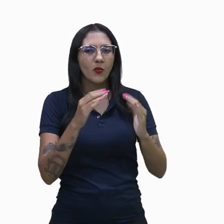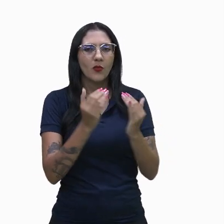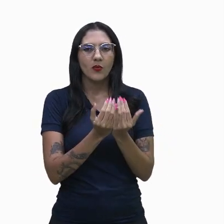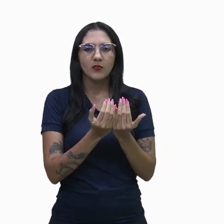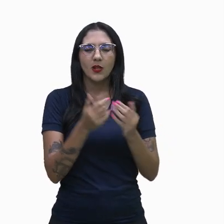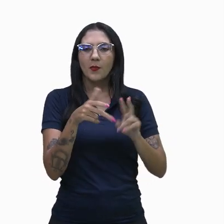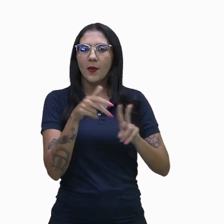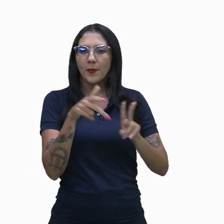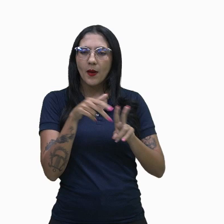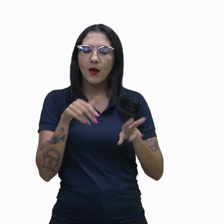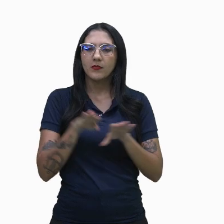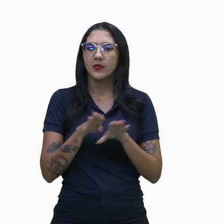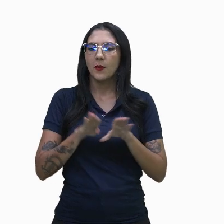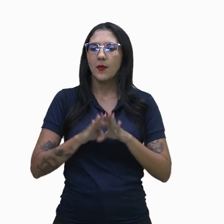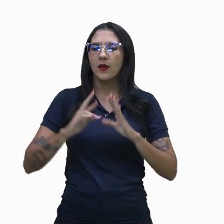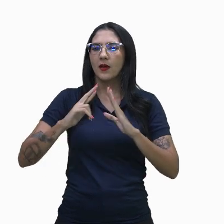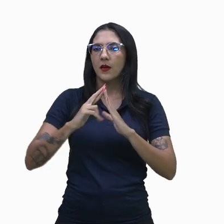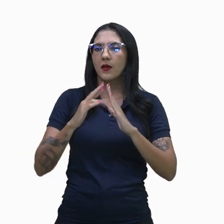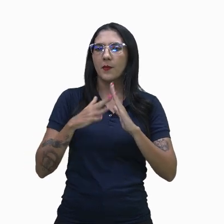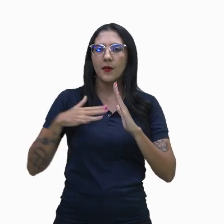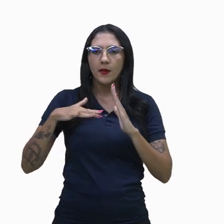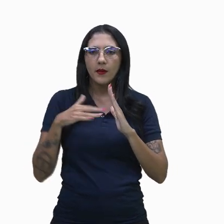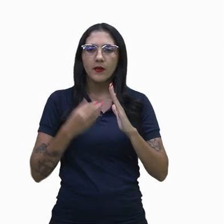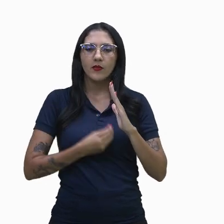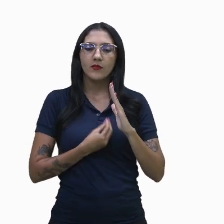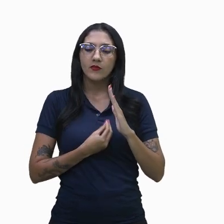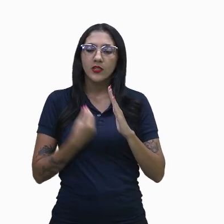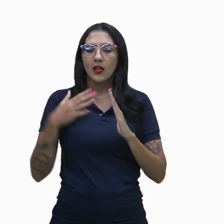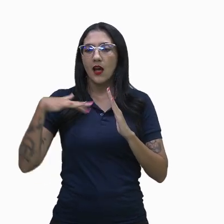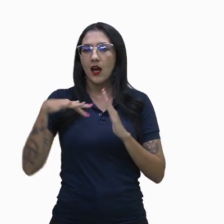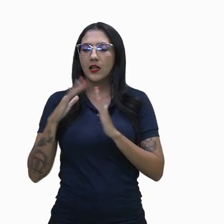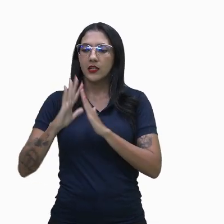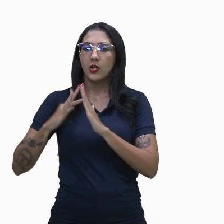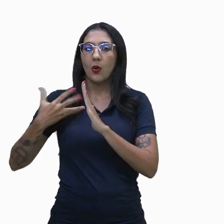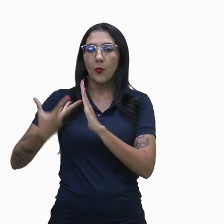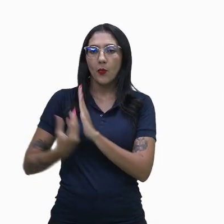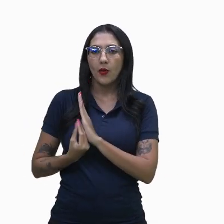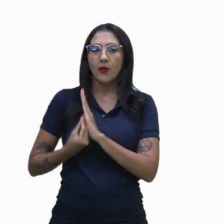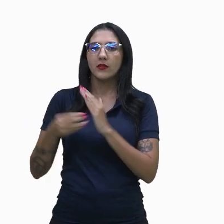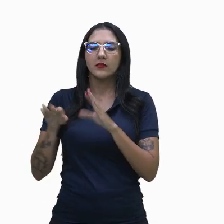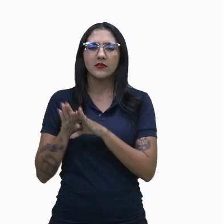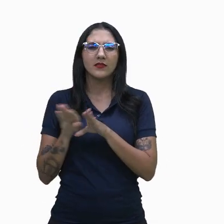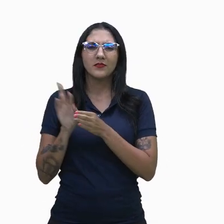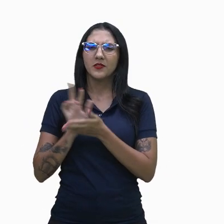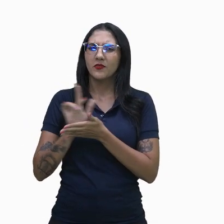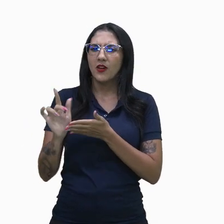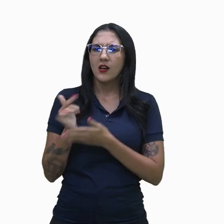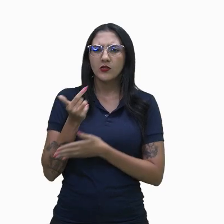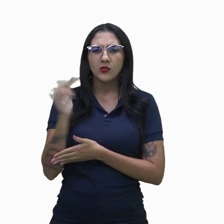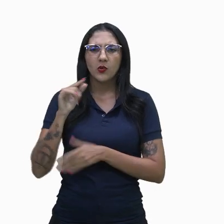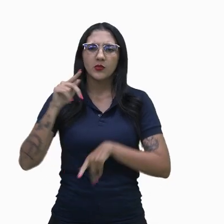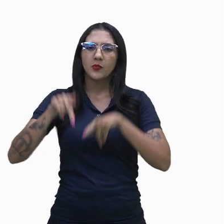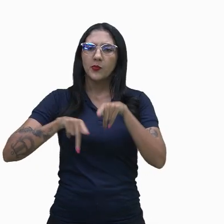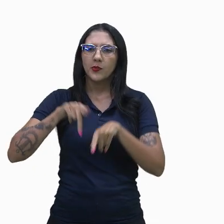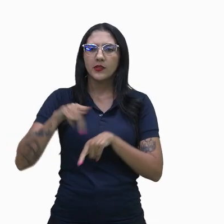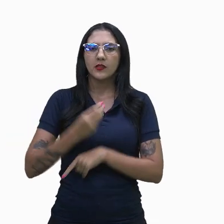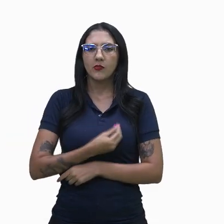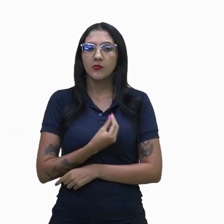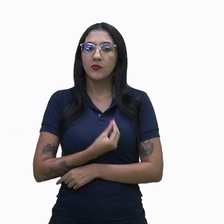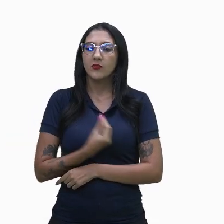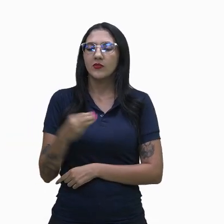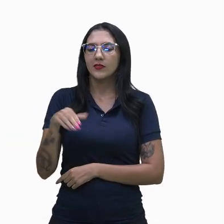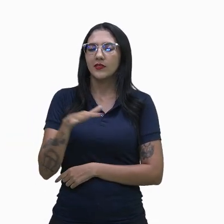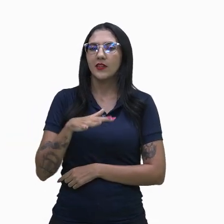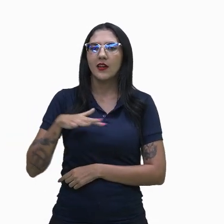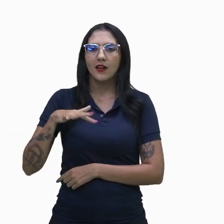os ribeirinhos, né, os quilombolas e vários outros povos, né, que vivem e sobrevivem, né, na floresta,